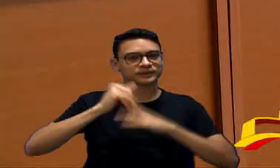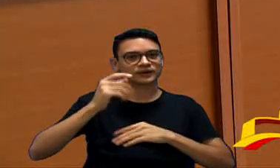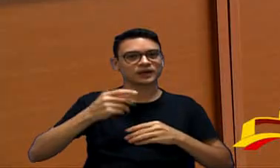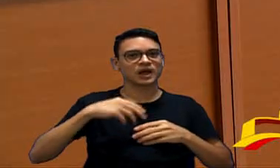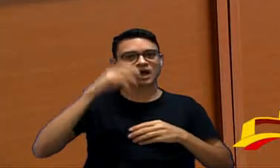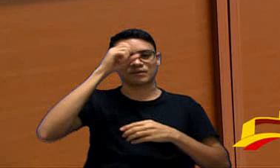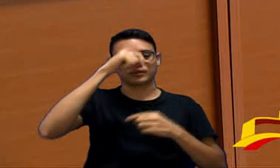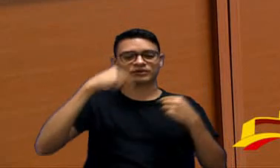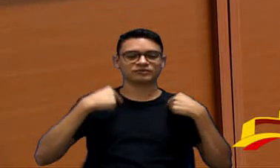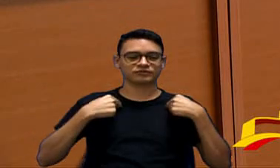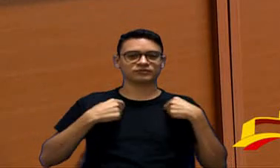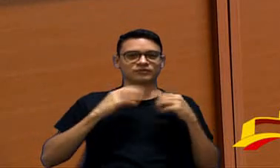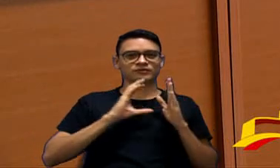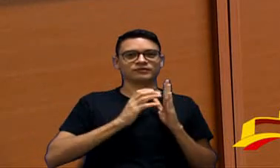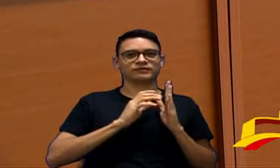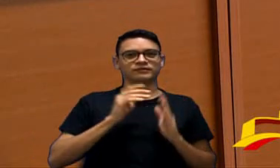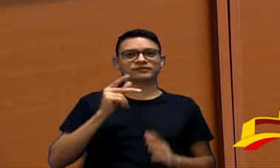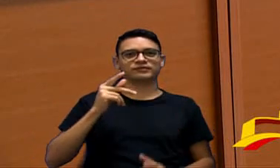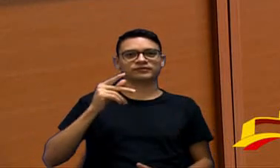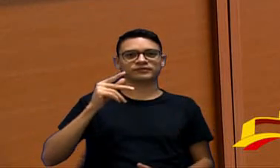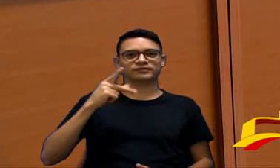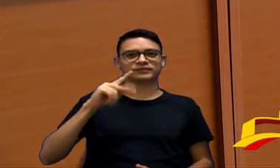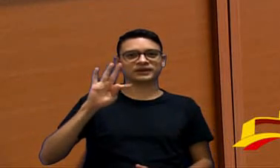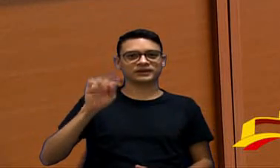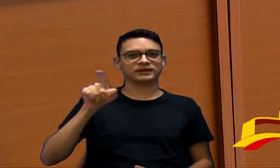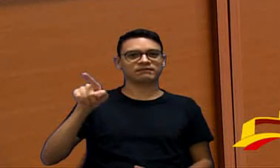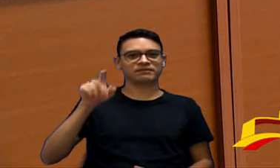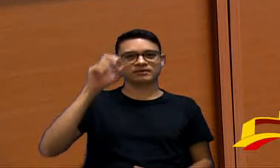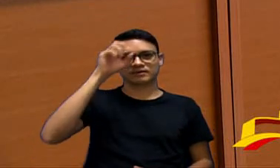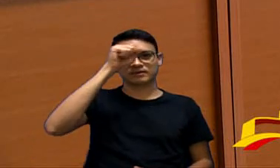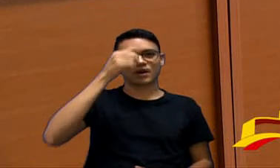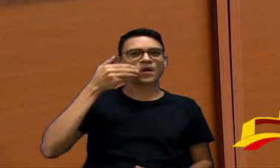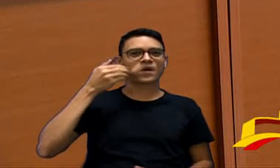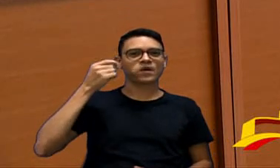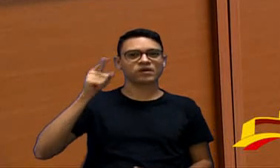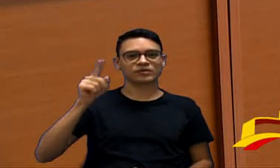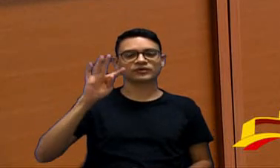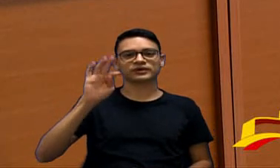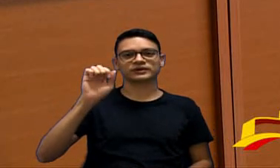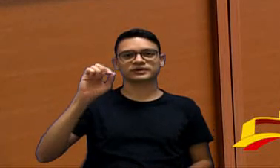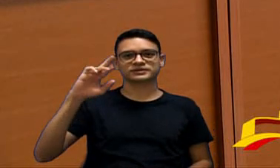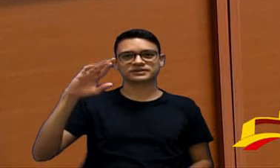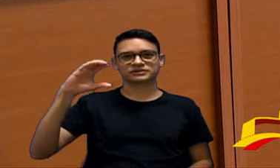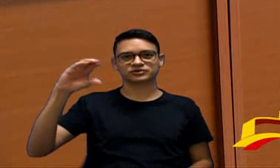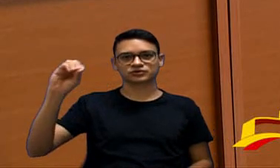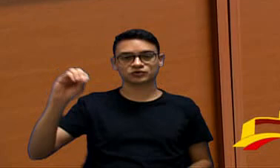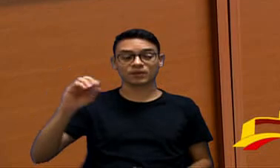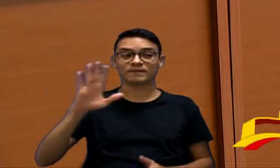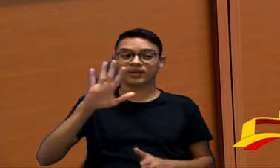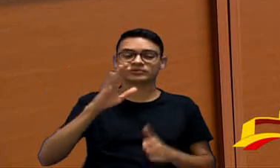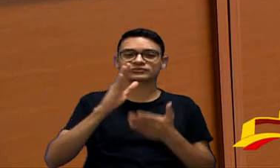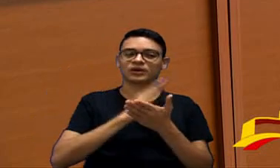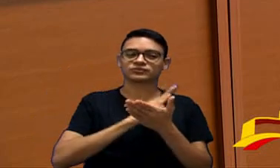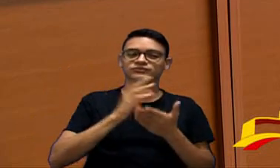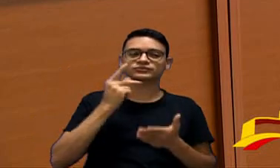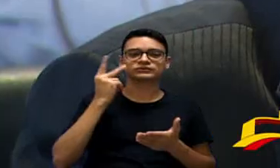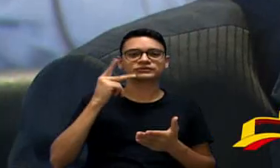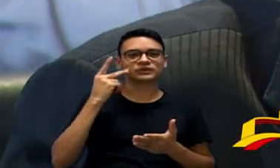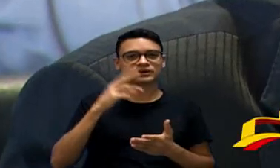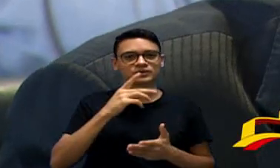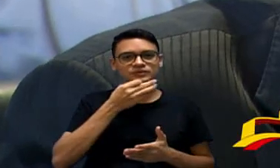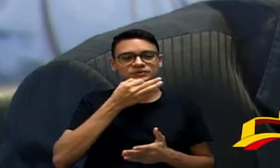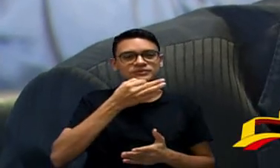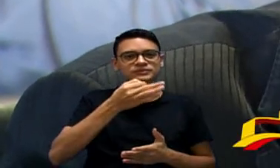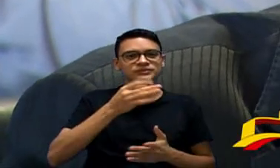conosco. Agora, eu só lamento, presidente, é que alguns vereadores aqui, para justificar